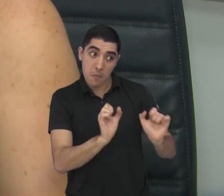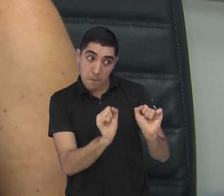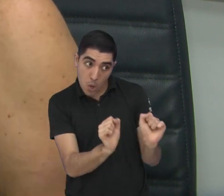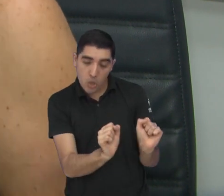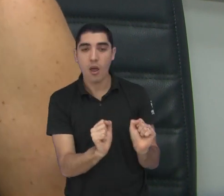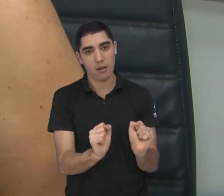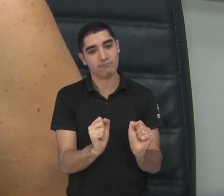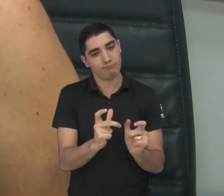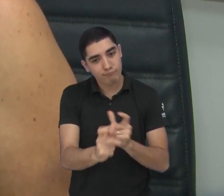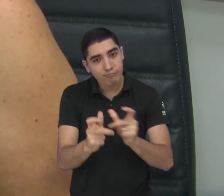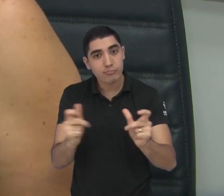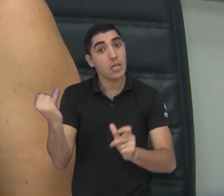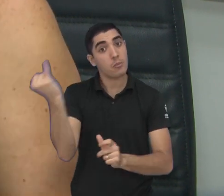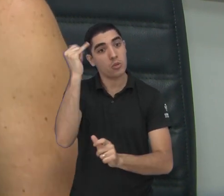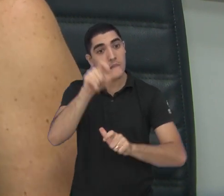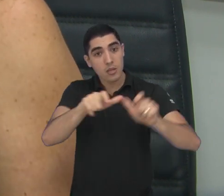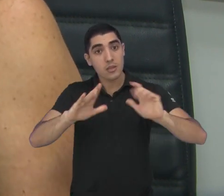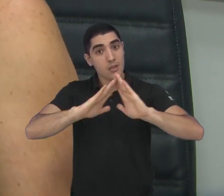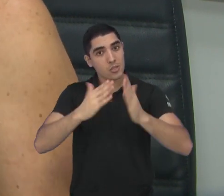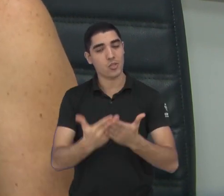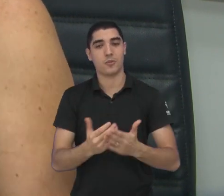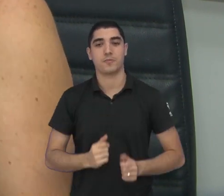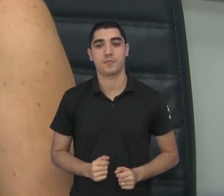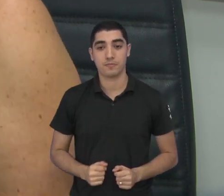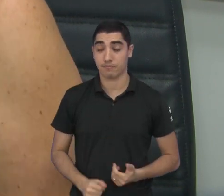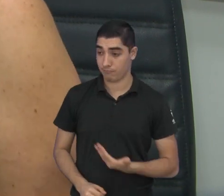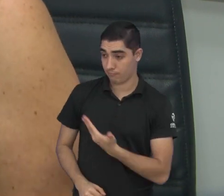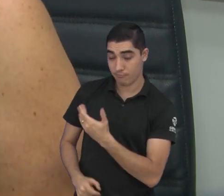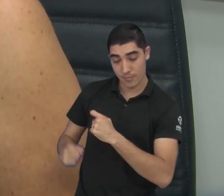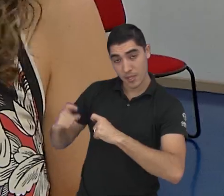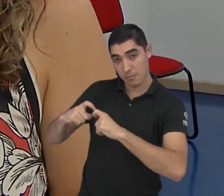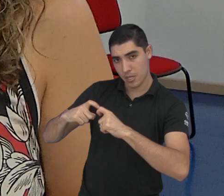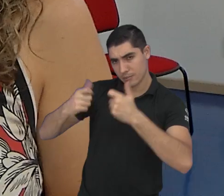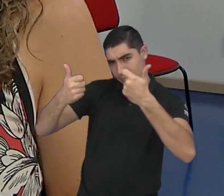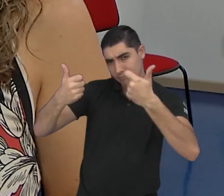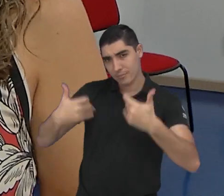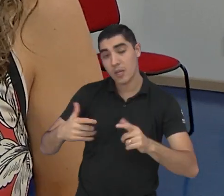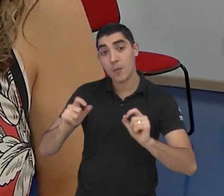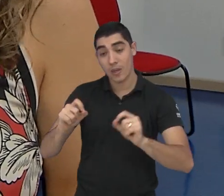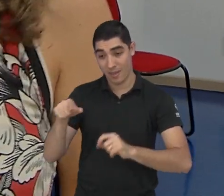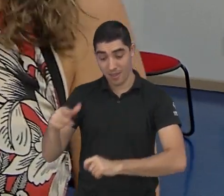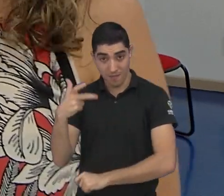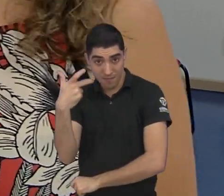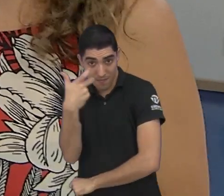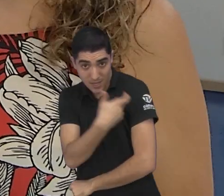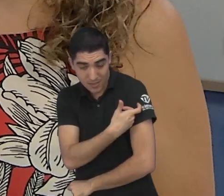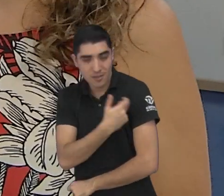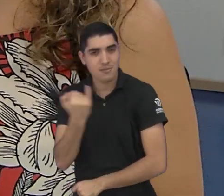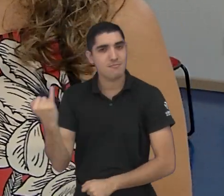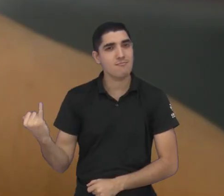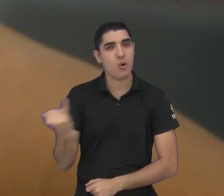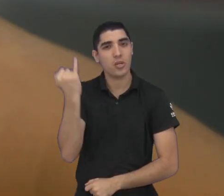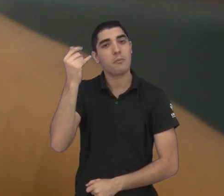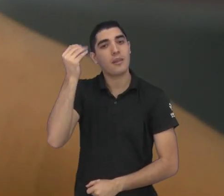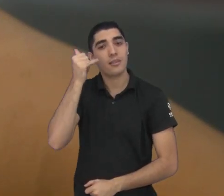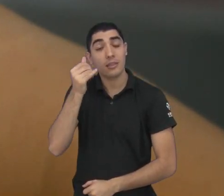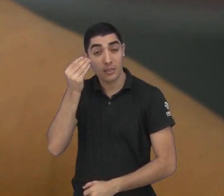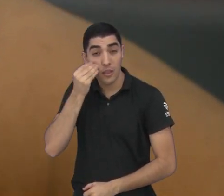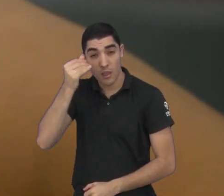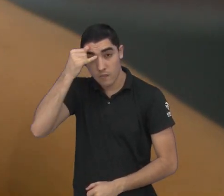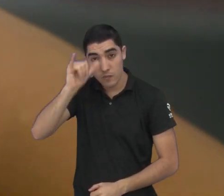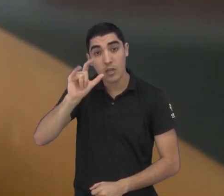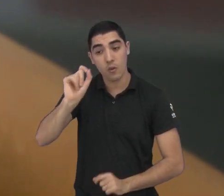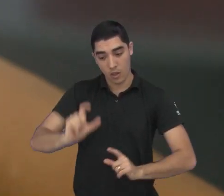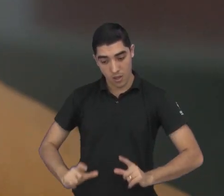pais, mas levar a vacinação e o conhecimento da importância da vacina para as escolas. A médica ressalta que a vacina é a forma mais eficaz